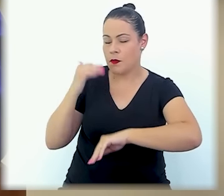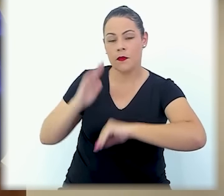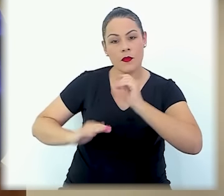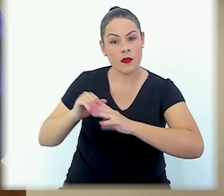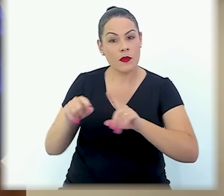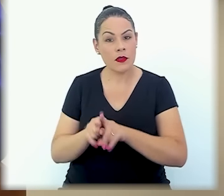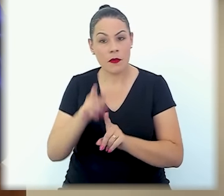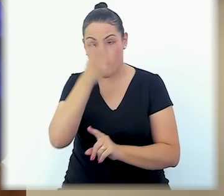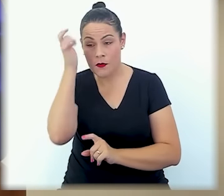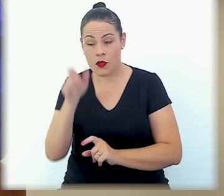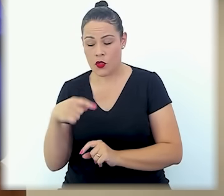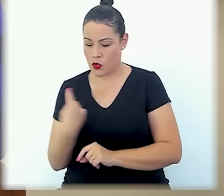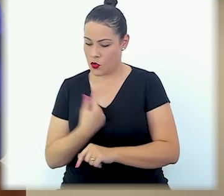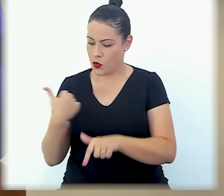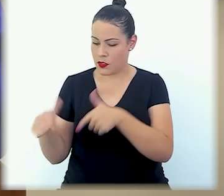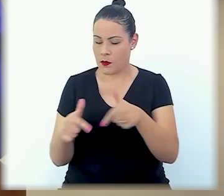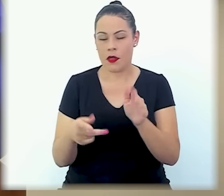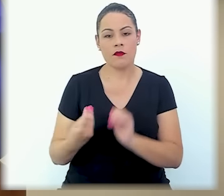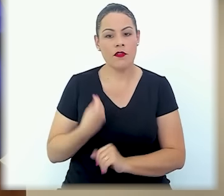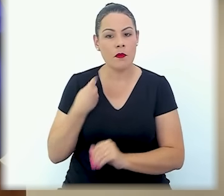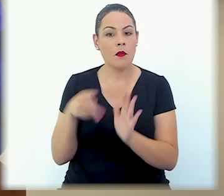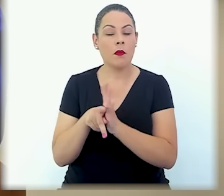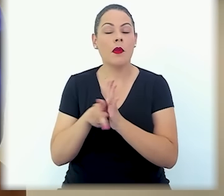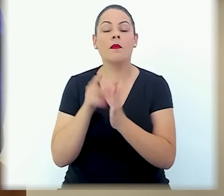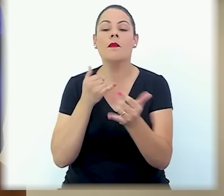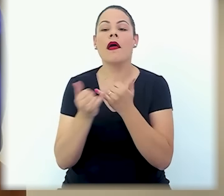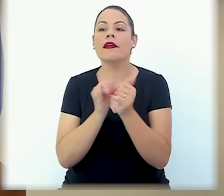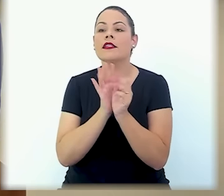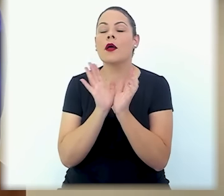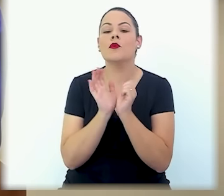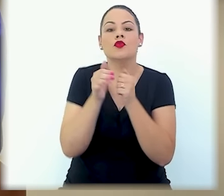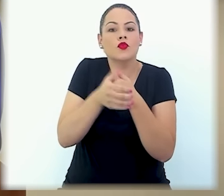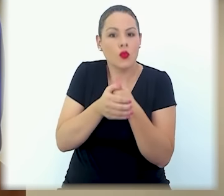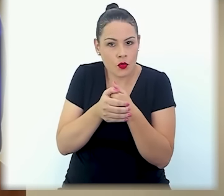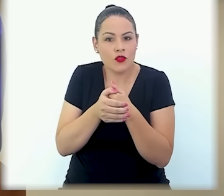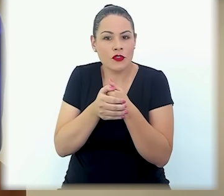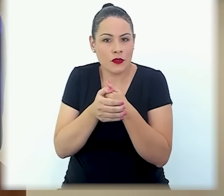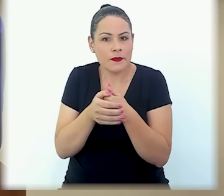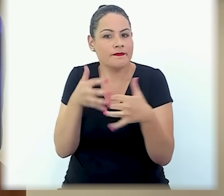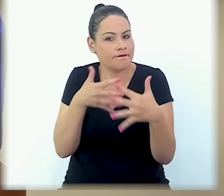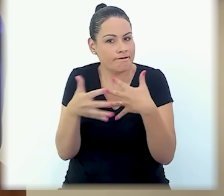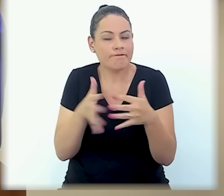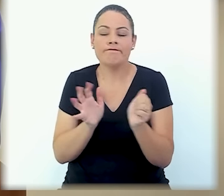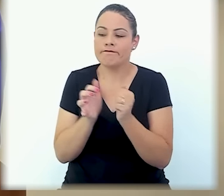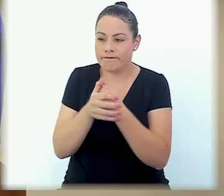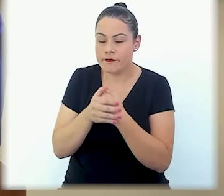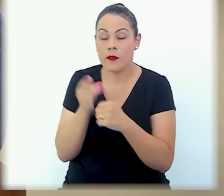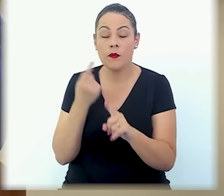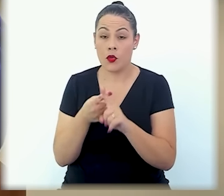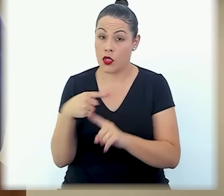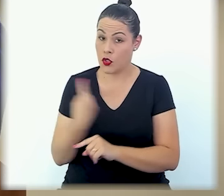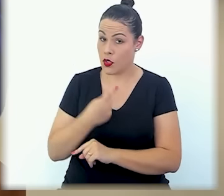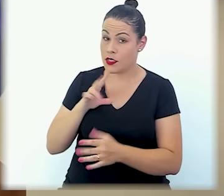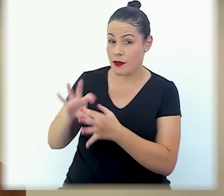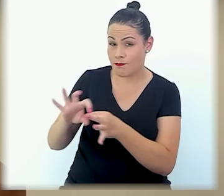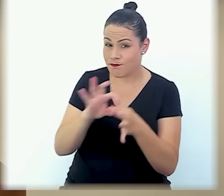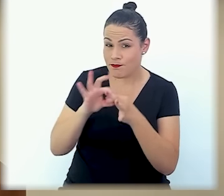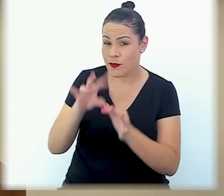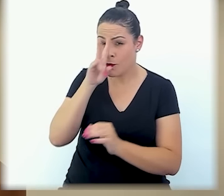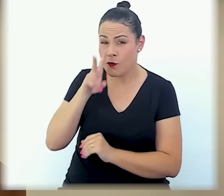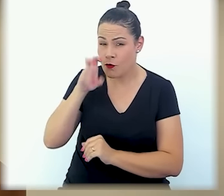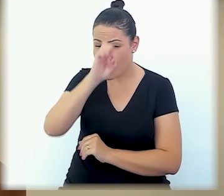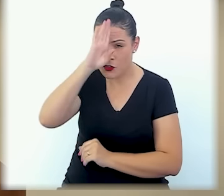material reciclável, que é o nosso trabalho que nós vivemos muito na invisibilidade, né? Nós catadores e catadoras, embora sejamos o elo principal